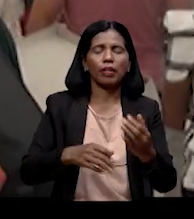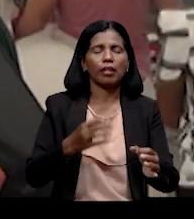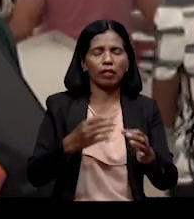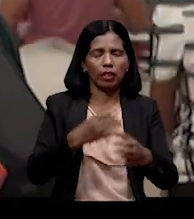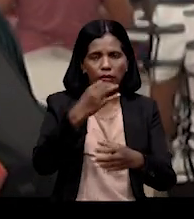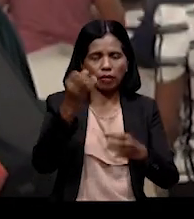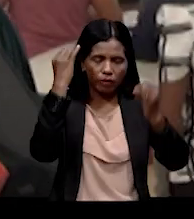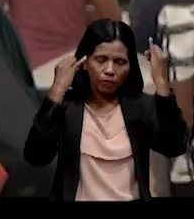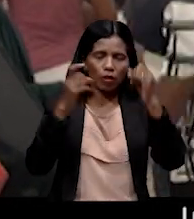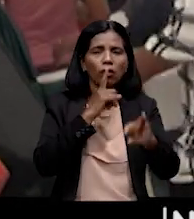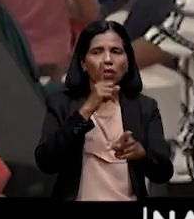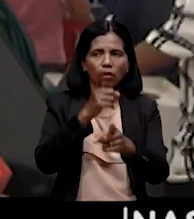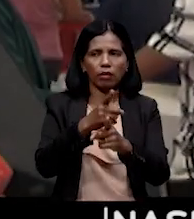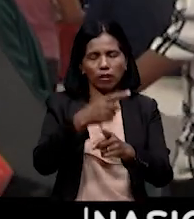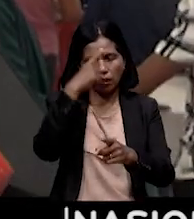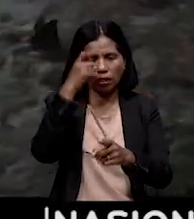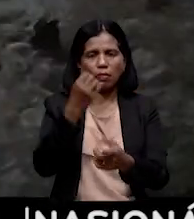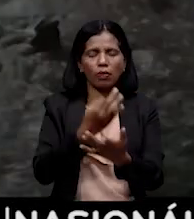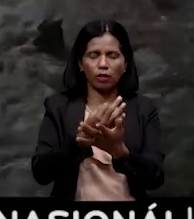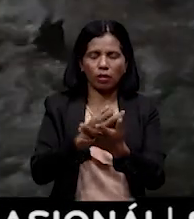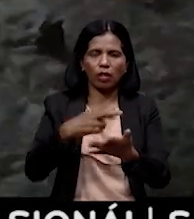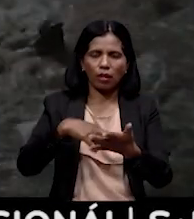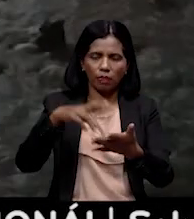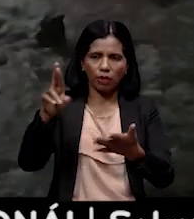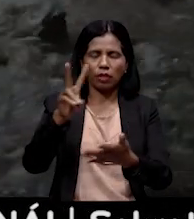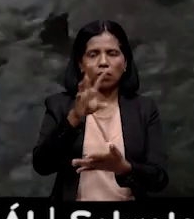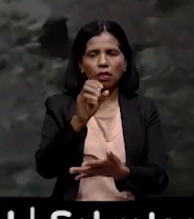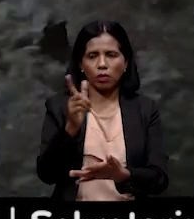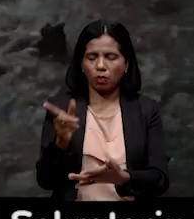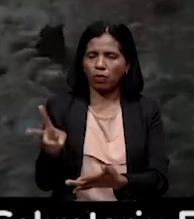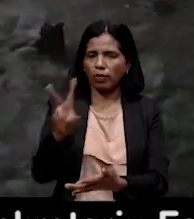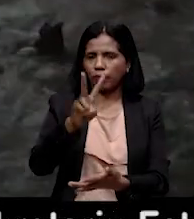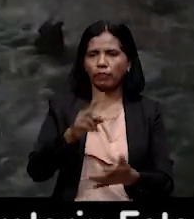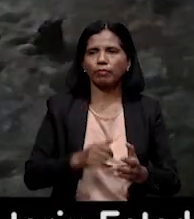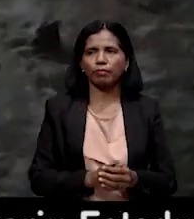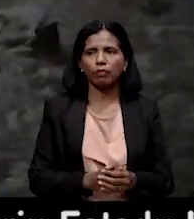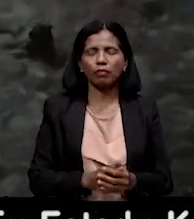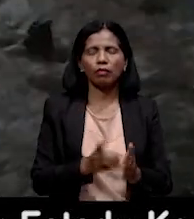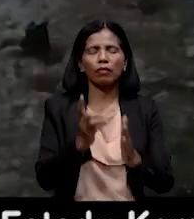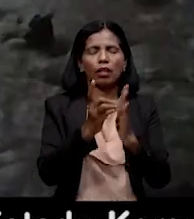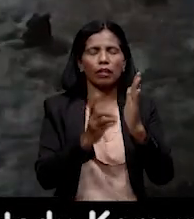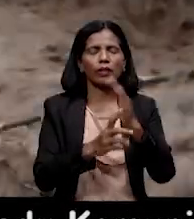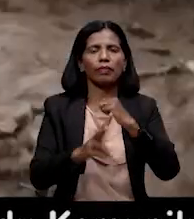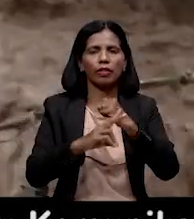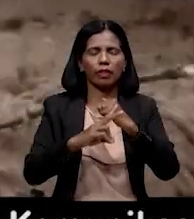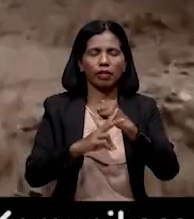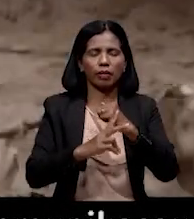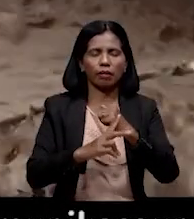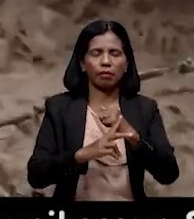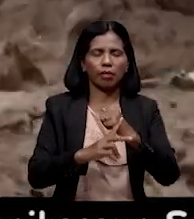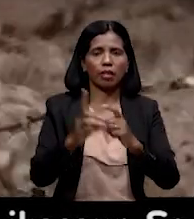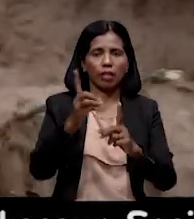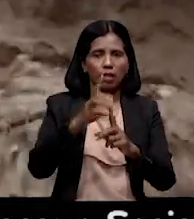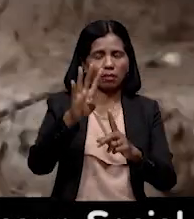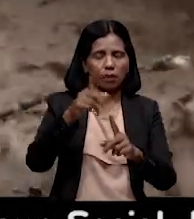dos tamba orçamento ne aprovado ia 2022. Tuir darus vítima inundação Loronhat Fulan Abril, tina ring rua